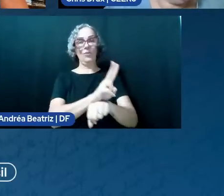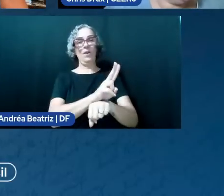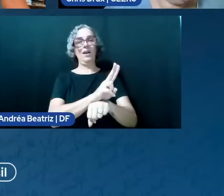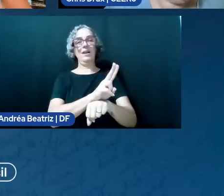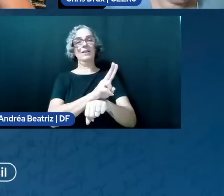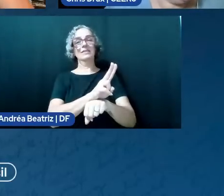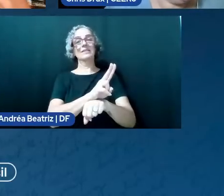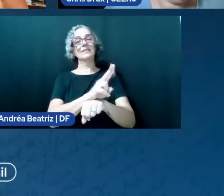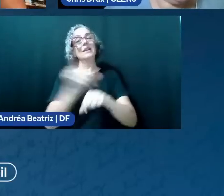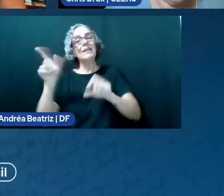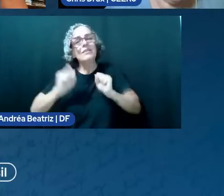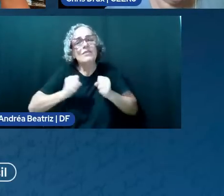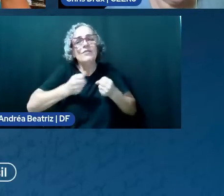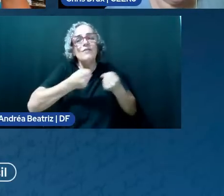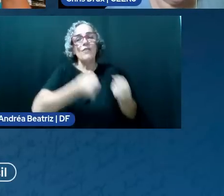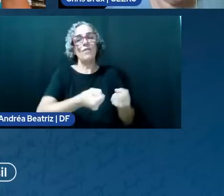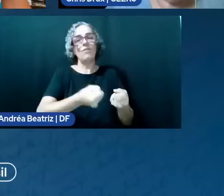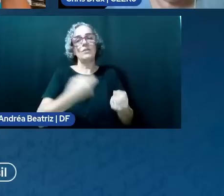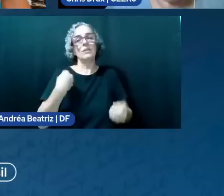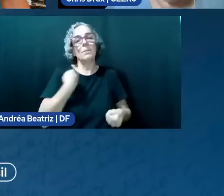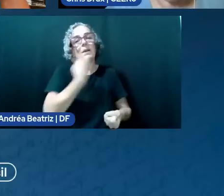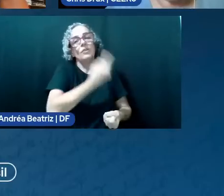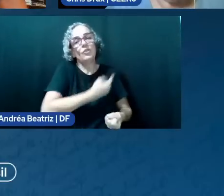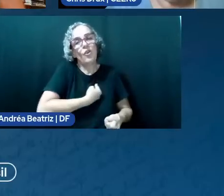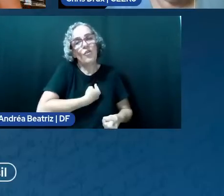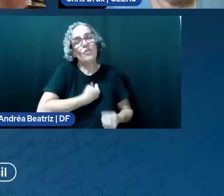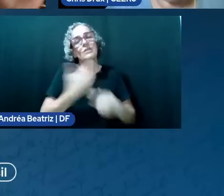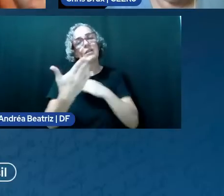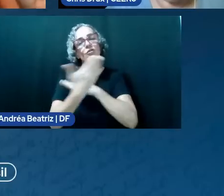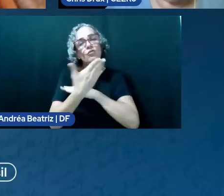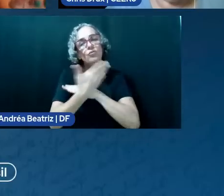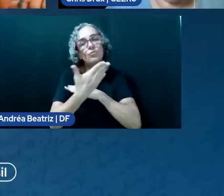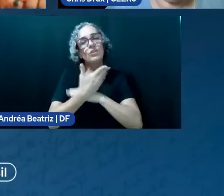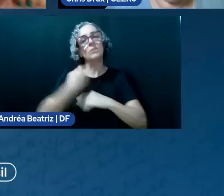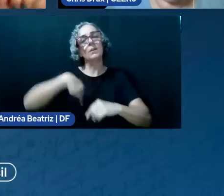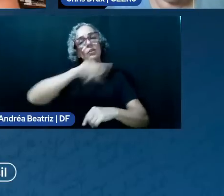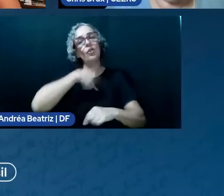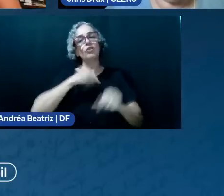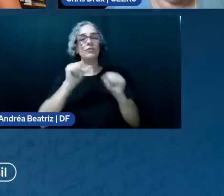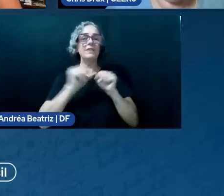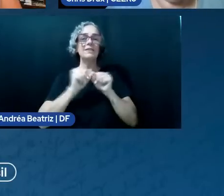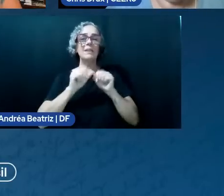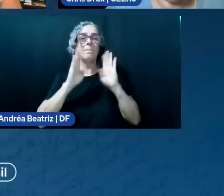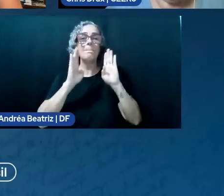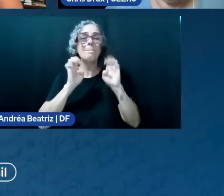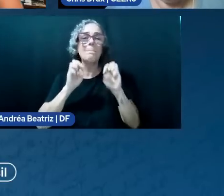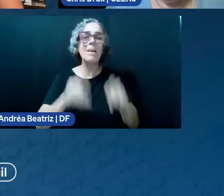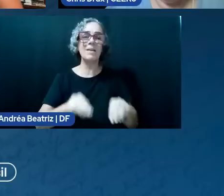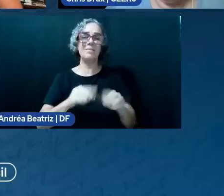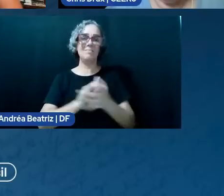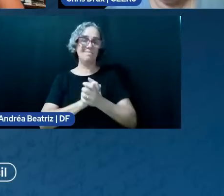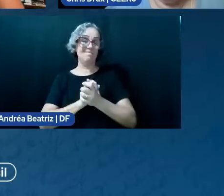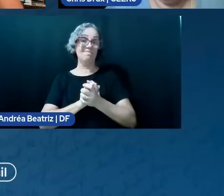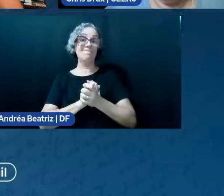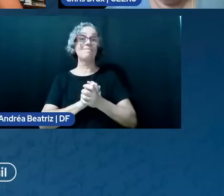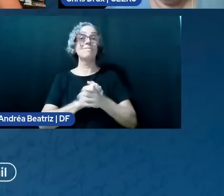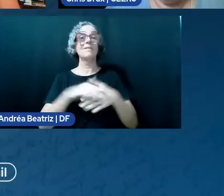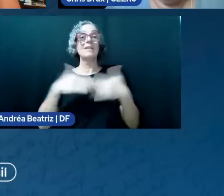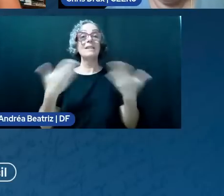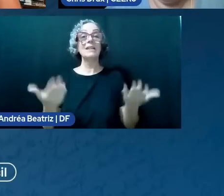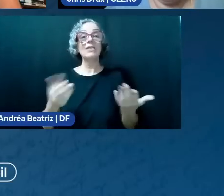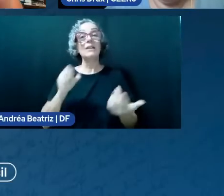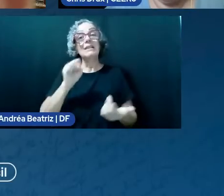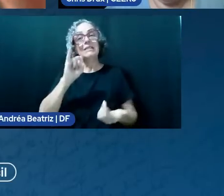bem que ele consegue realizar em nossas vidas. E com referência aos nossos infortúnios, aos